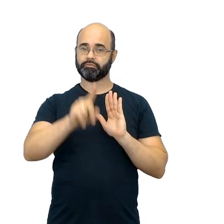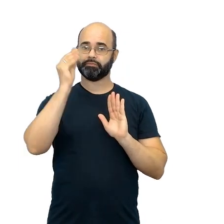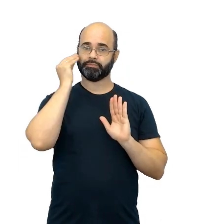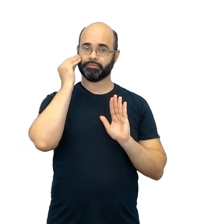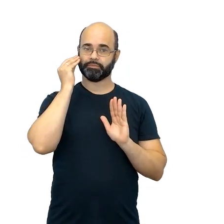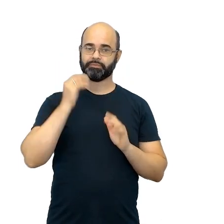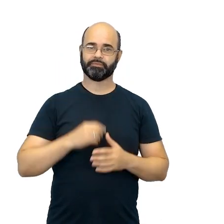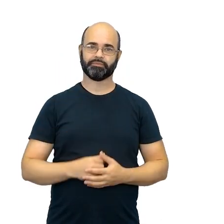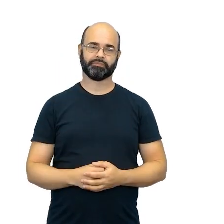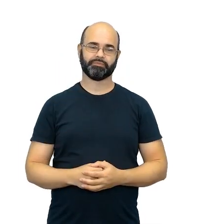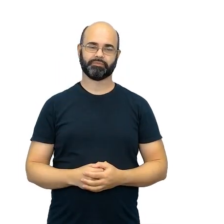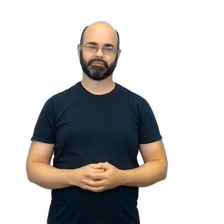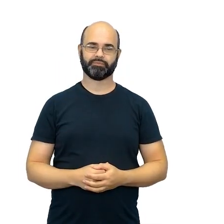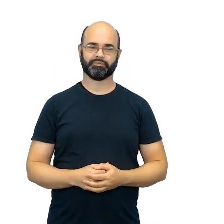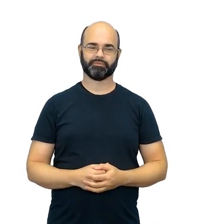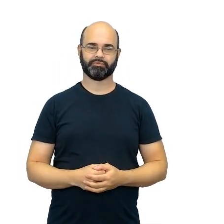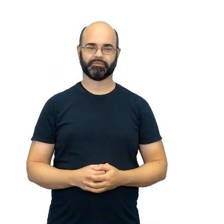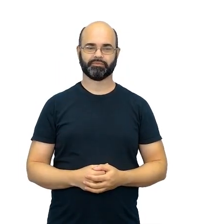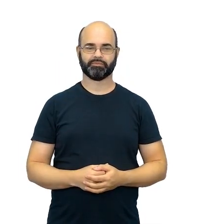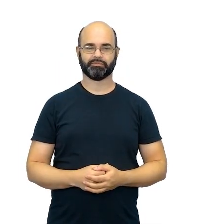certo? Então,